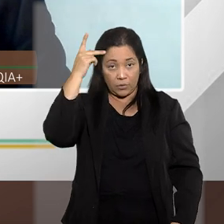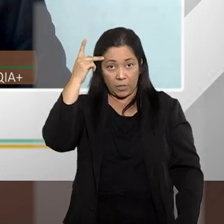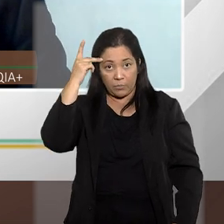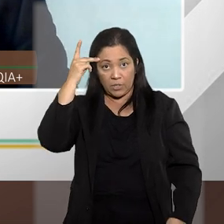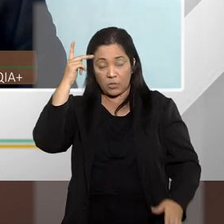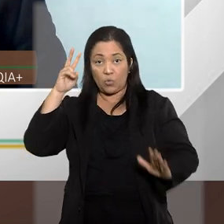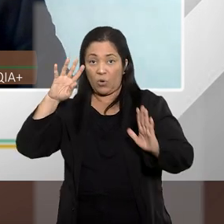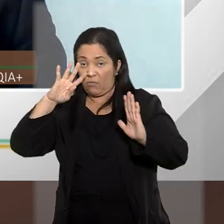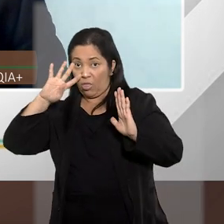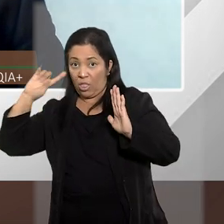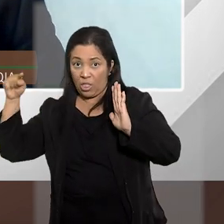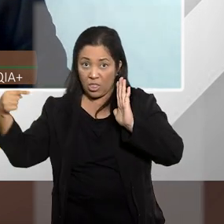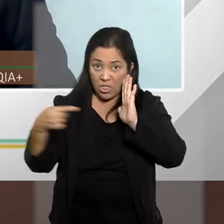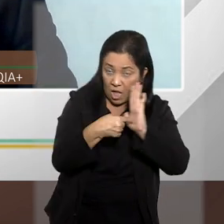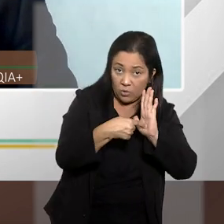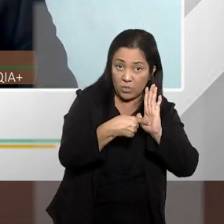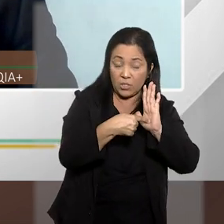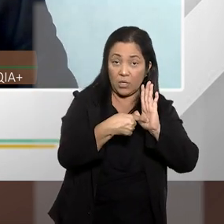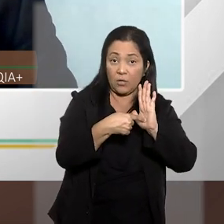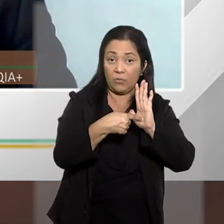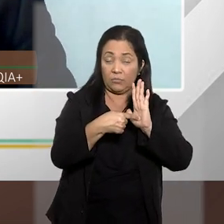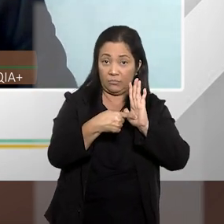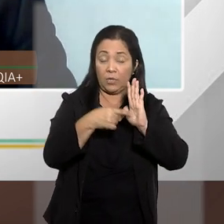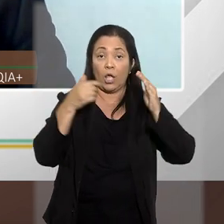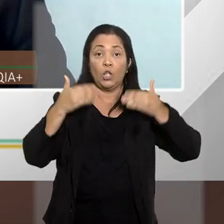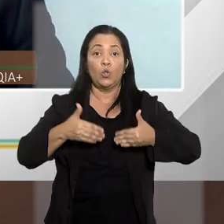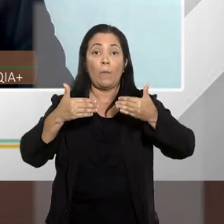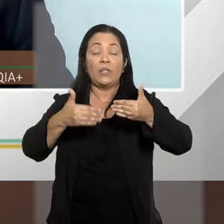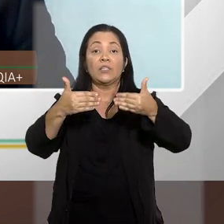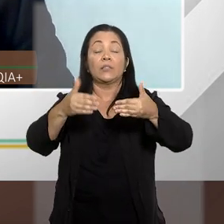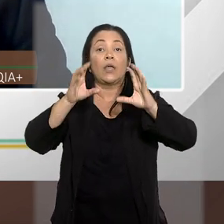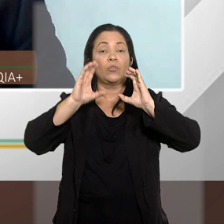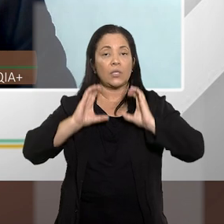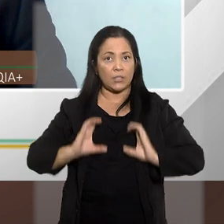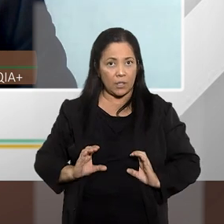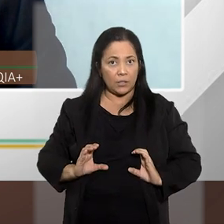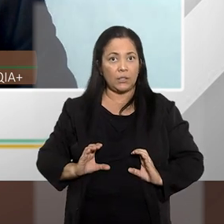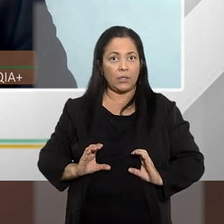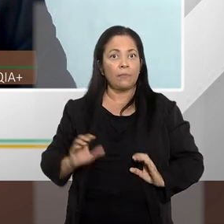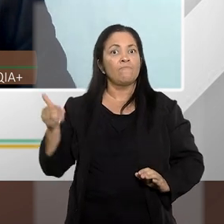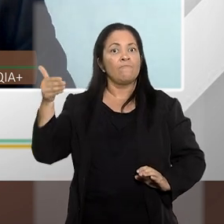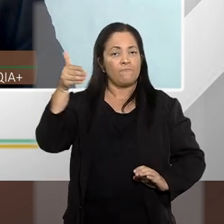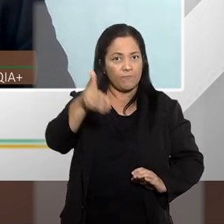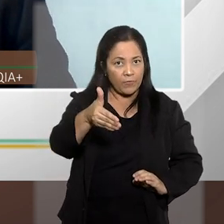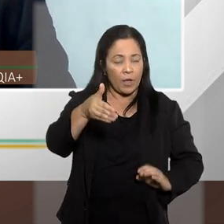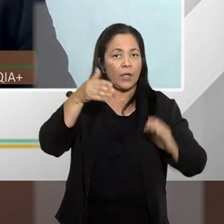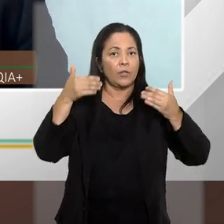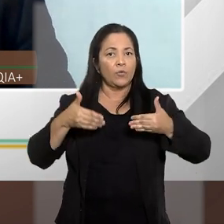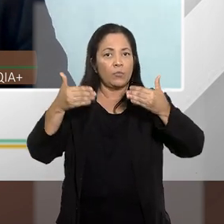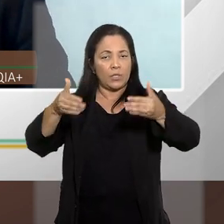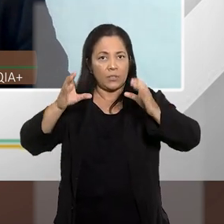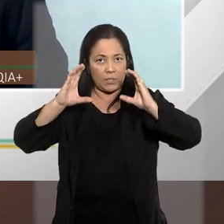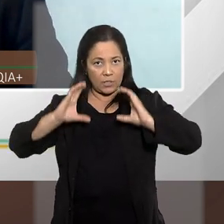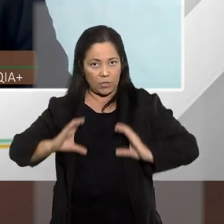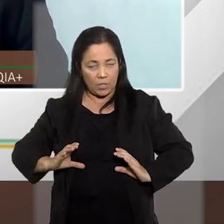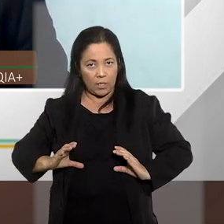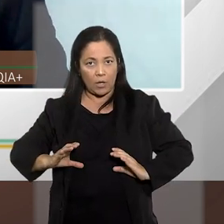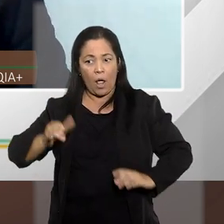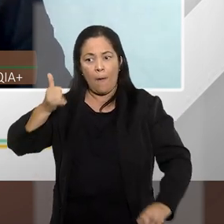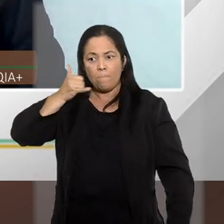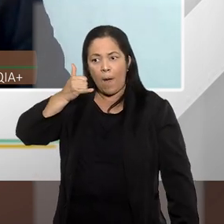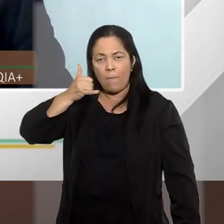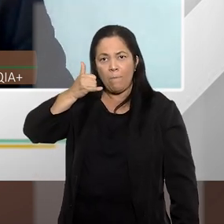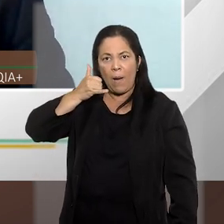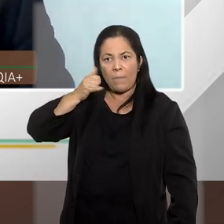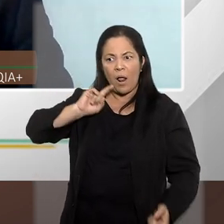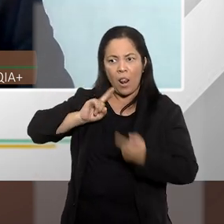No Ministério dos Direitos Humanos e da Cidadania, nós temos um serviço muito importante, que é o Disque Direitos Humanos, que está ligado à Ouvidoria Nacional de Direitos Humanos e